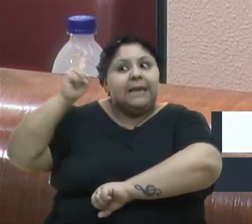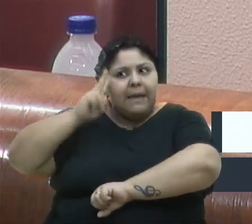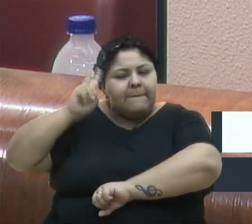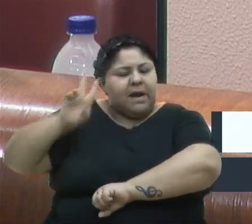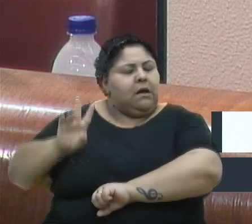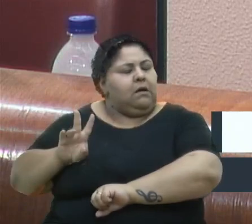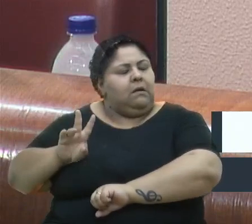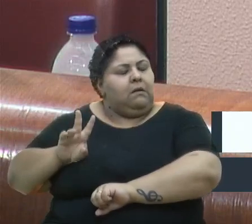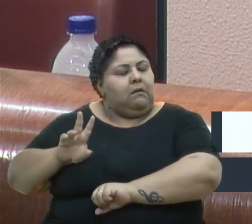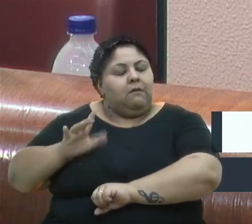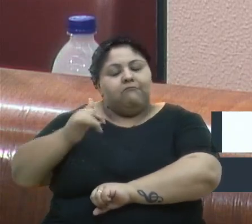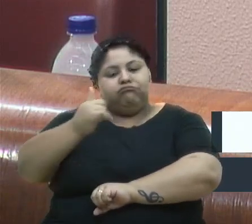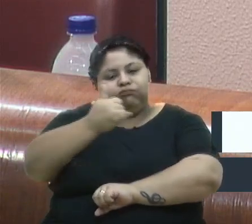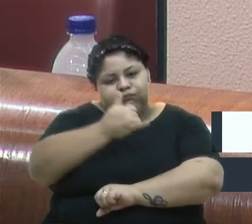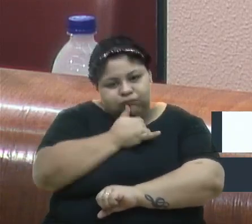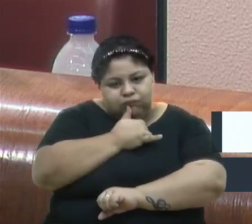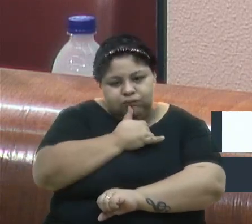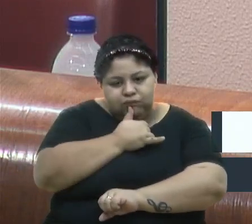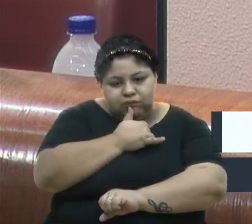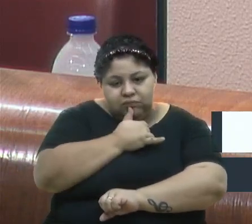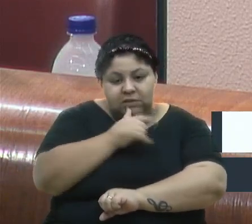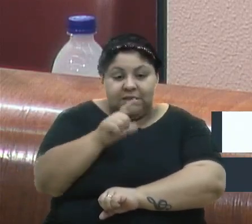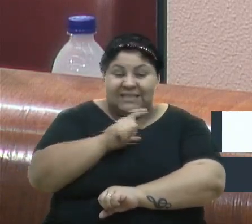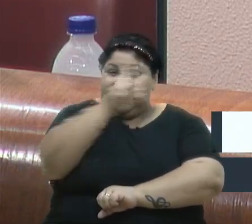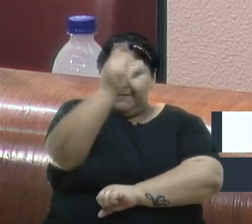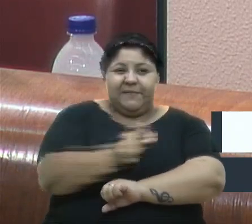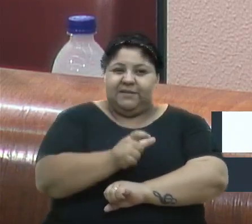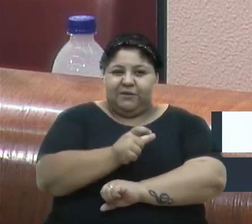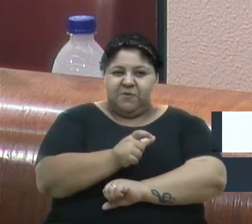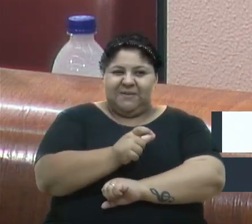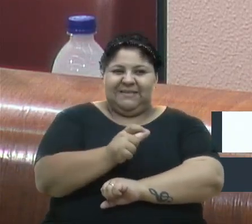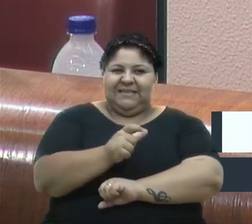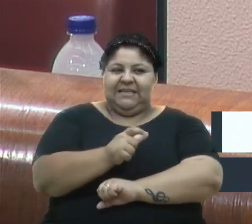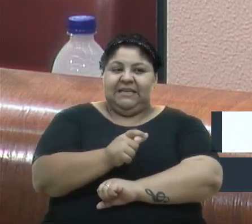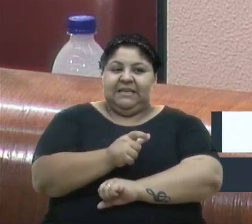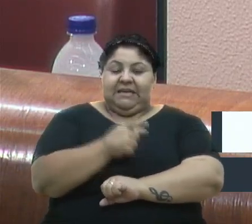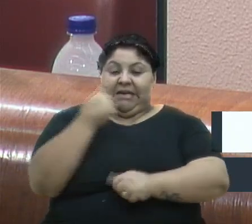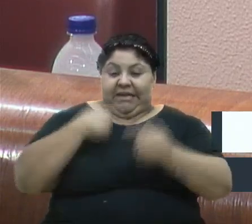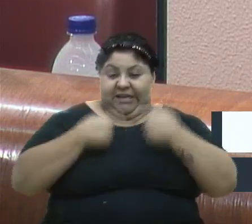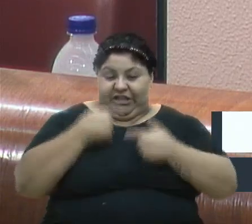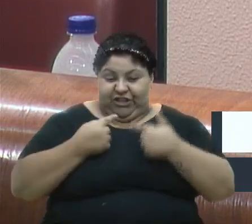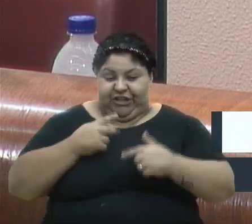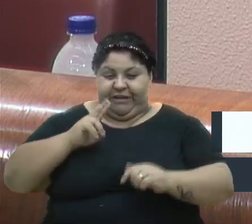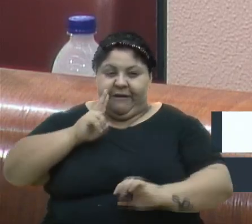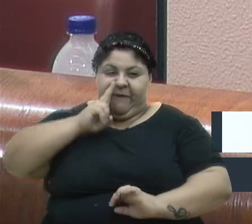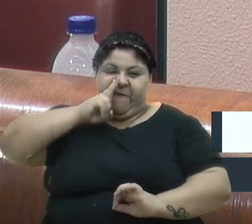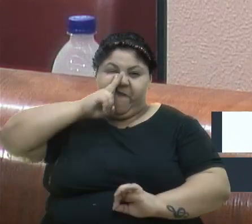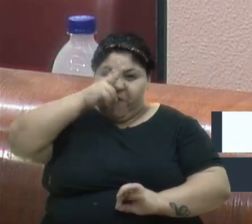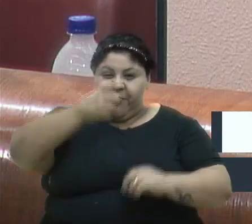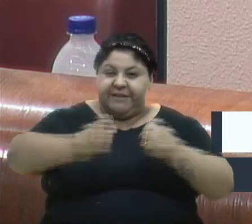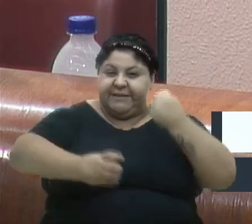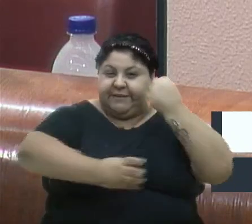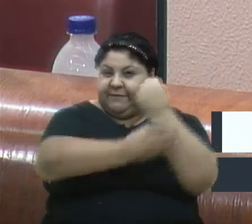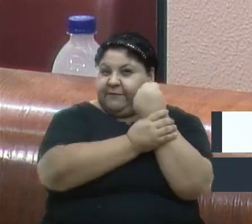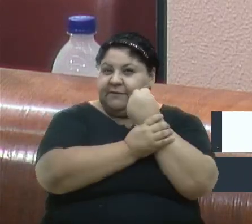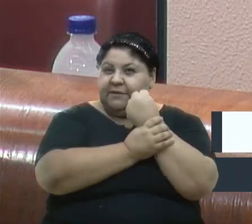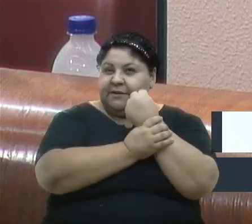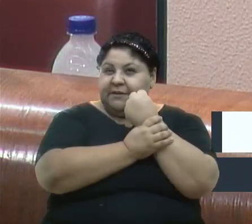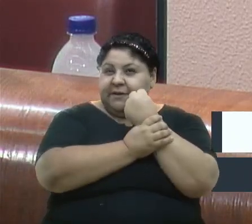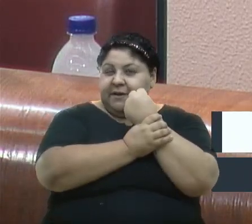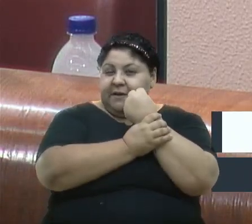que, infelizmente, tem gente que ainda critica as forças de segurança, que ainda, em alguns